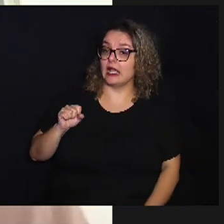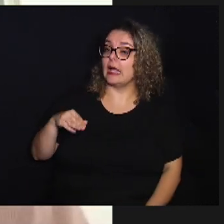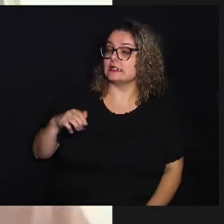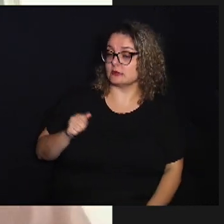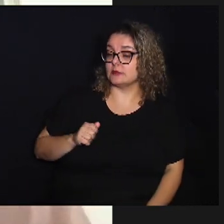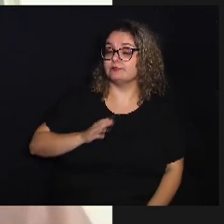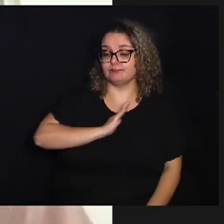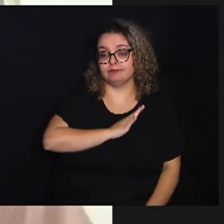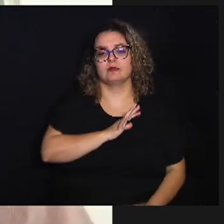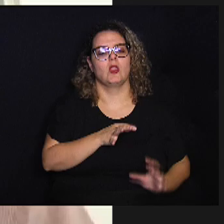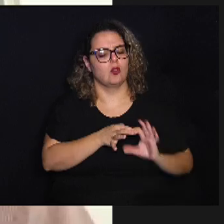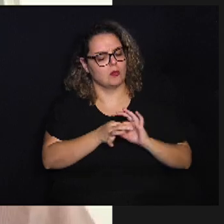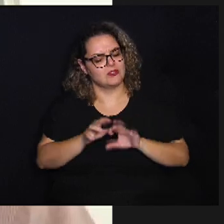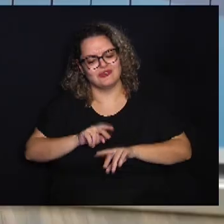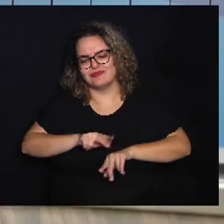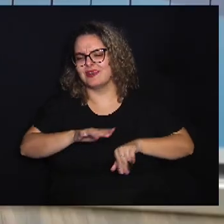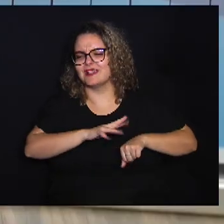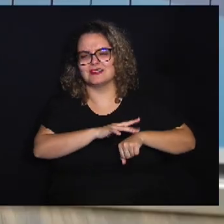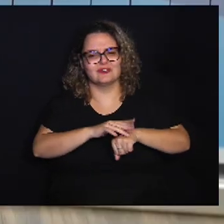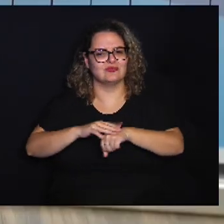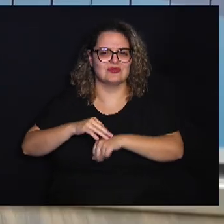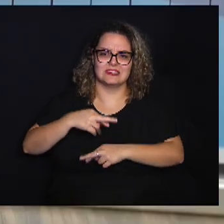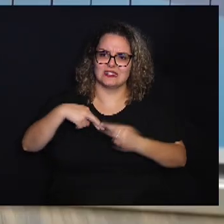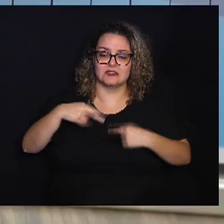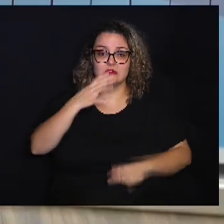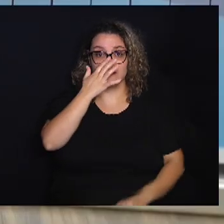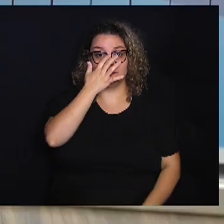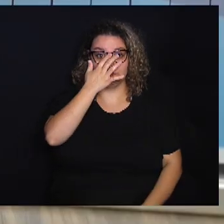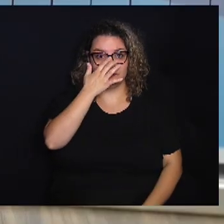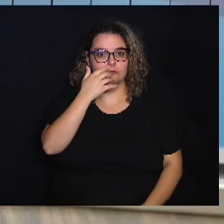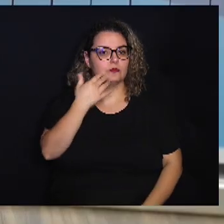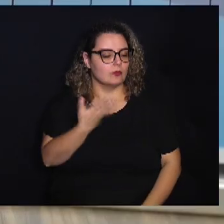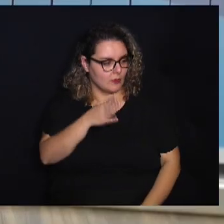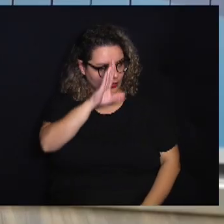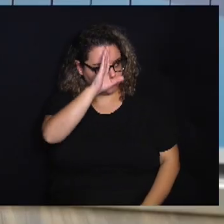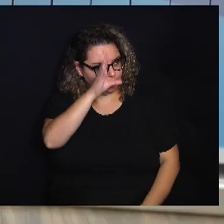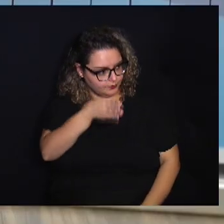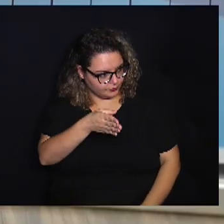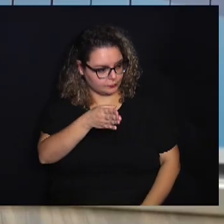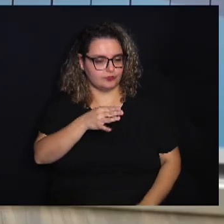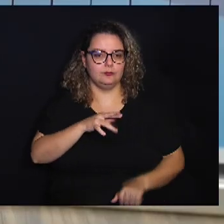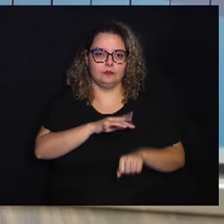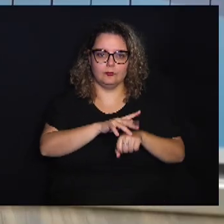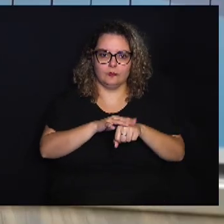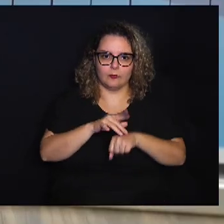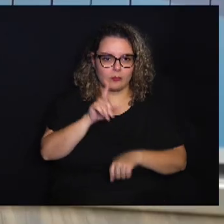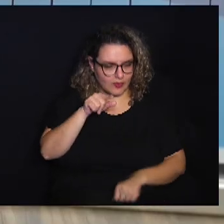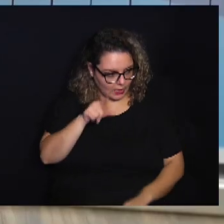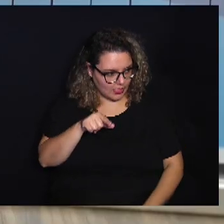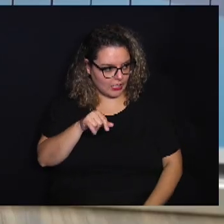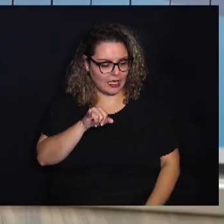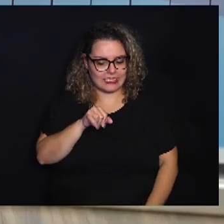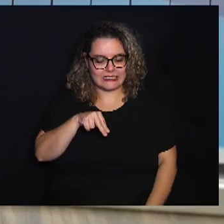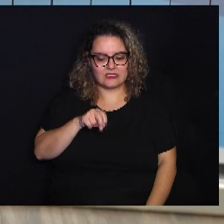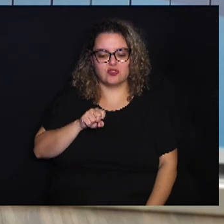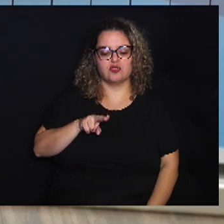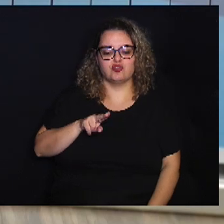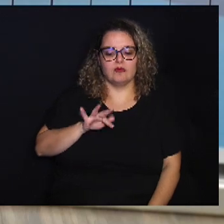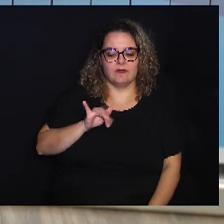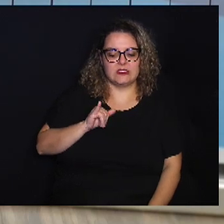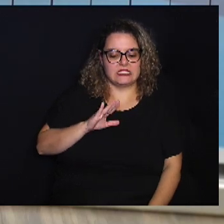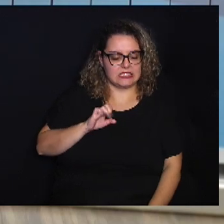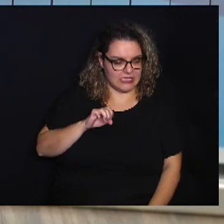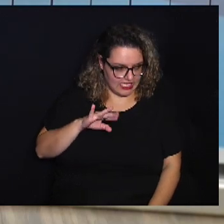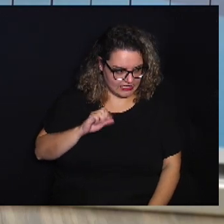um contexto de várias patologias. E uma das principais dessas patologias é a insuficiência cardíaca, é isso,